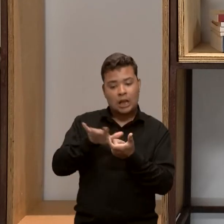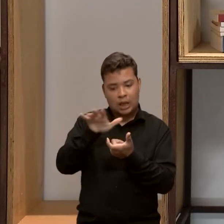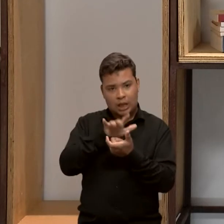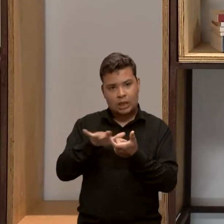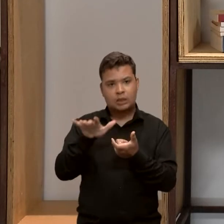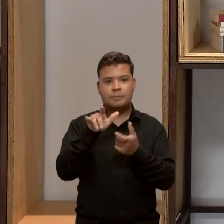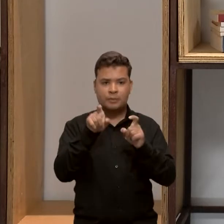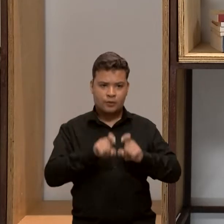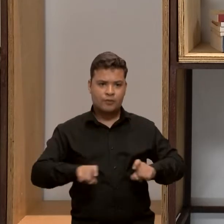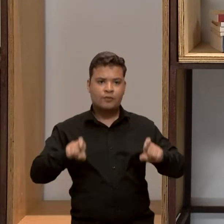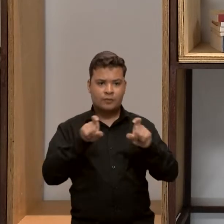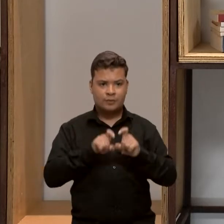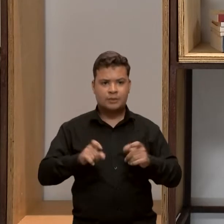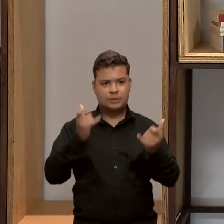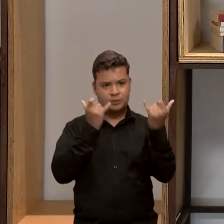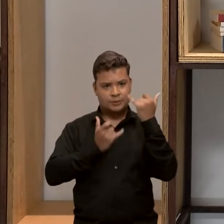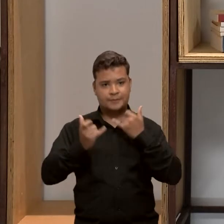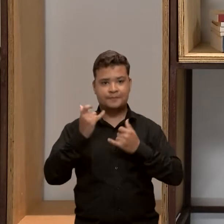informacional.